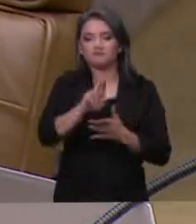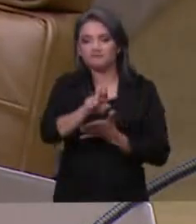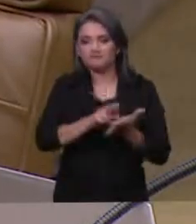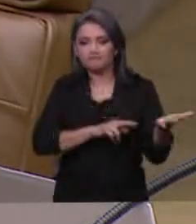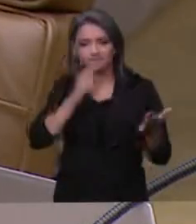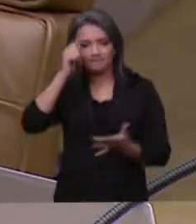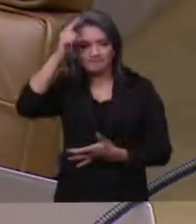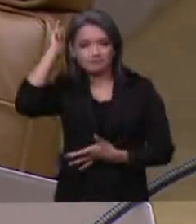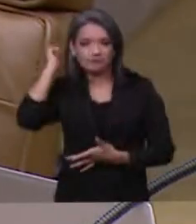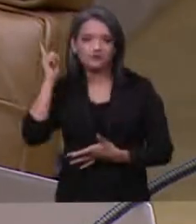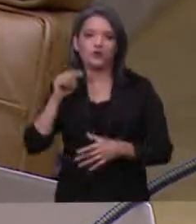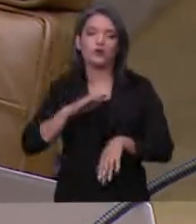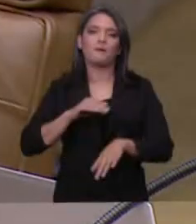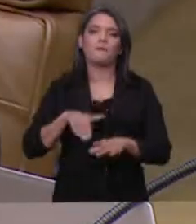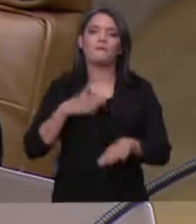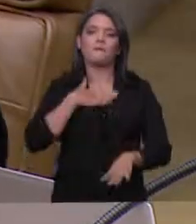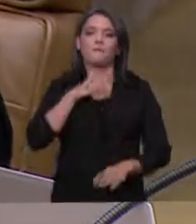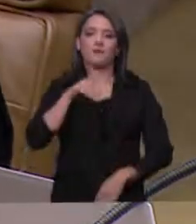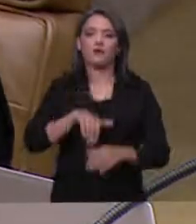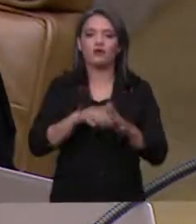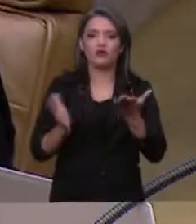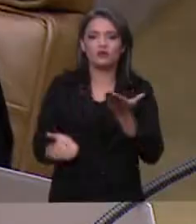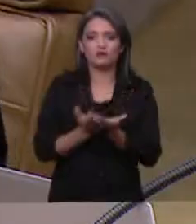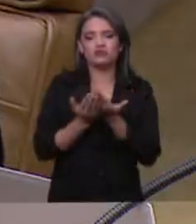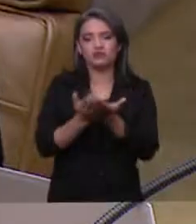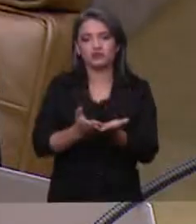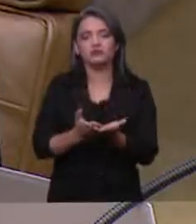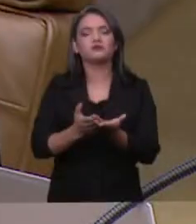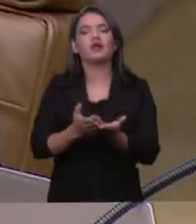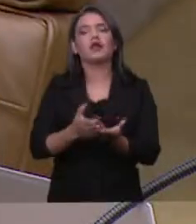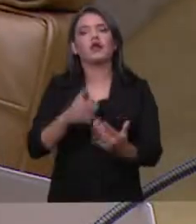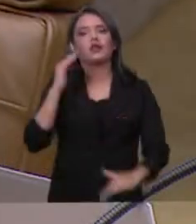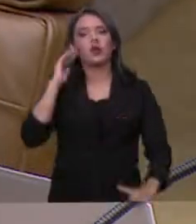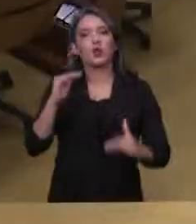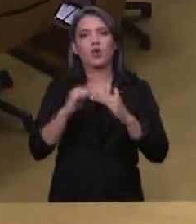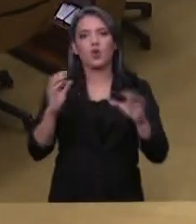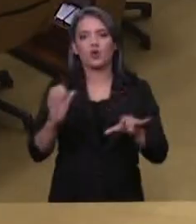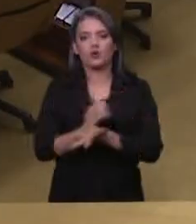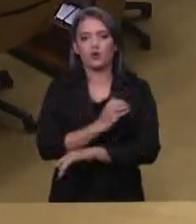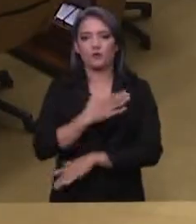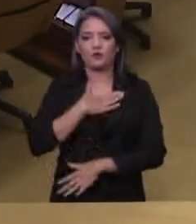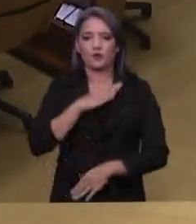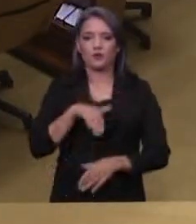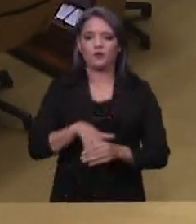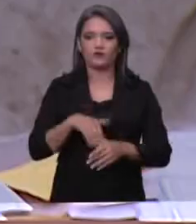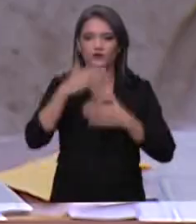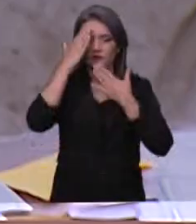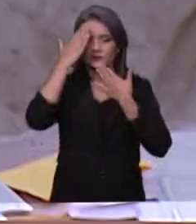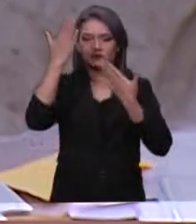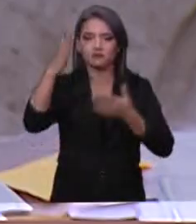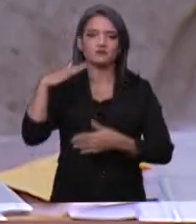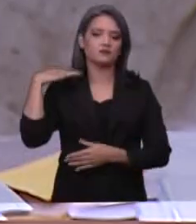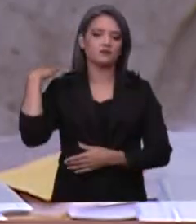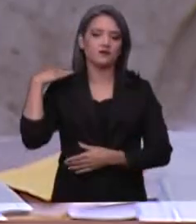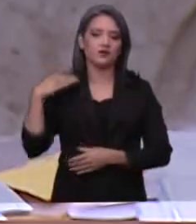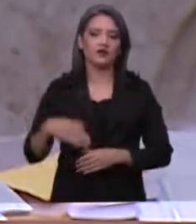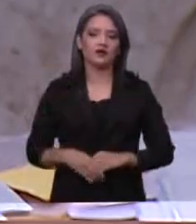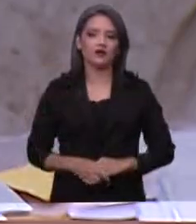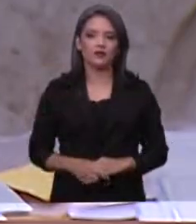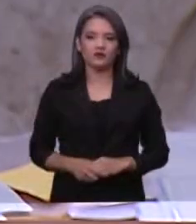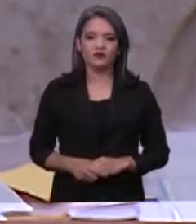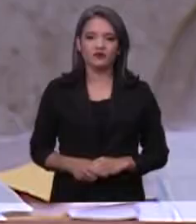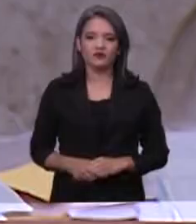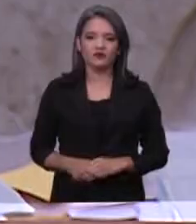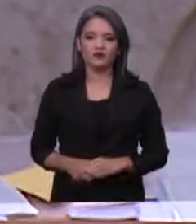farei juntada de votos e estou acompanhando em sua integralidade. Como voto, senhora presidente? Agradeço a ministra Carmen Lúcia. Colho